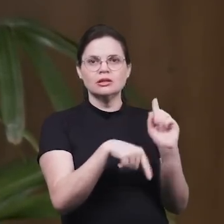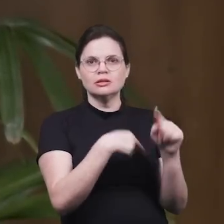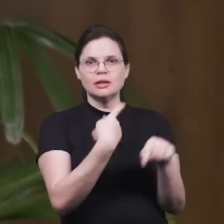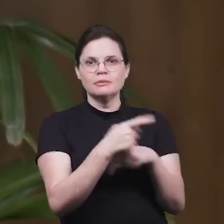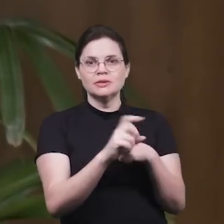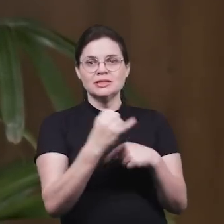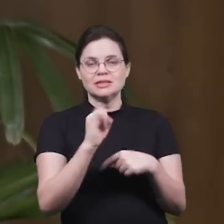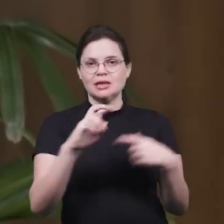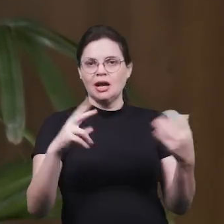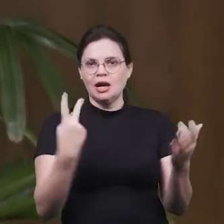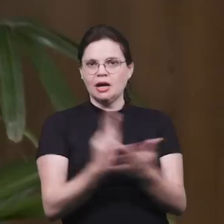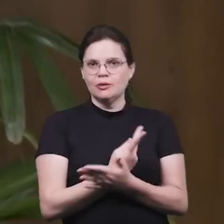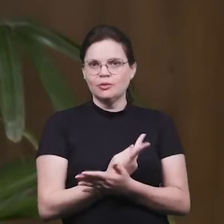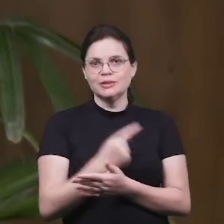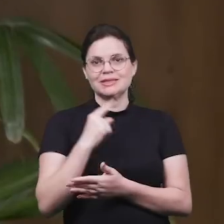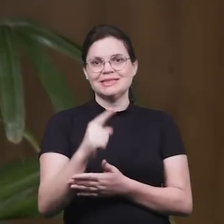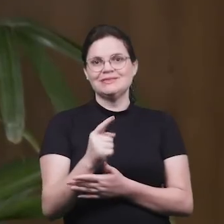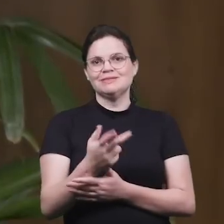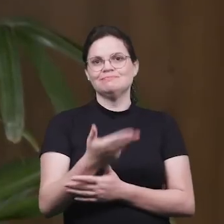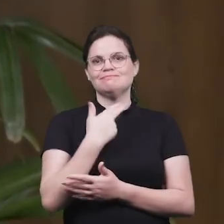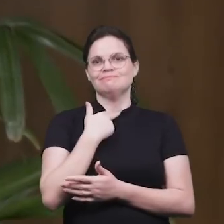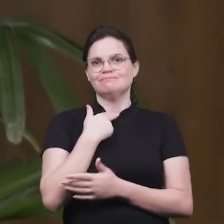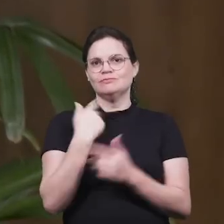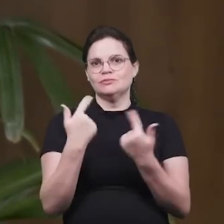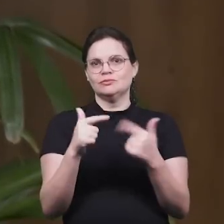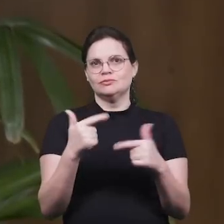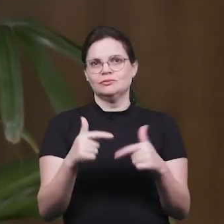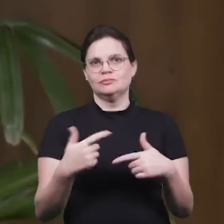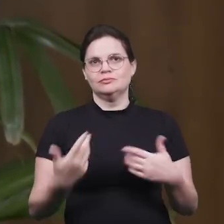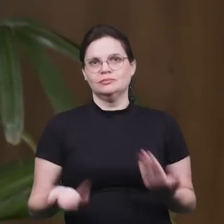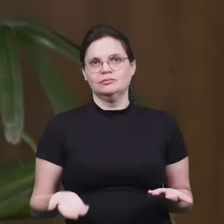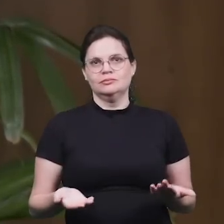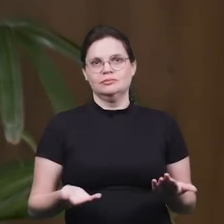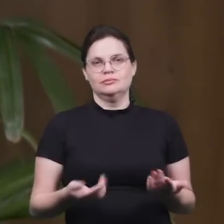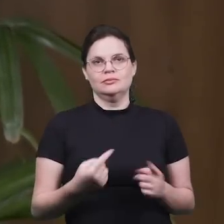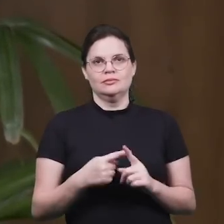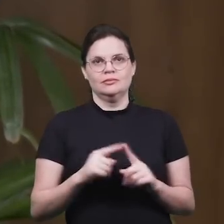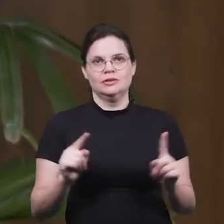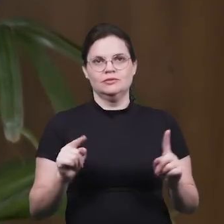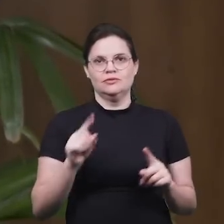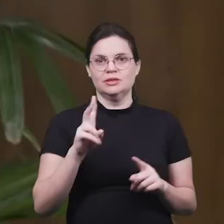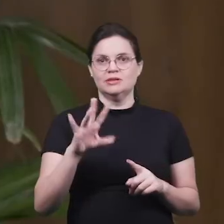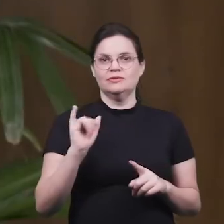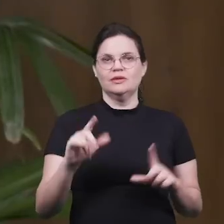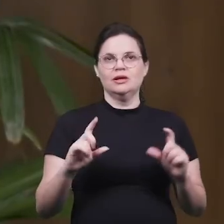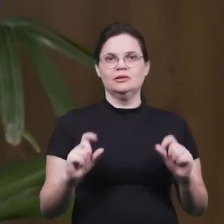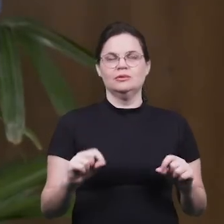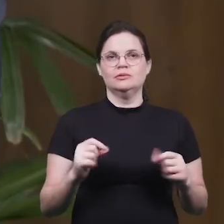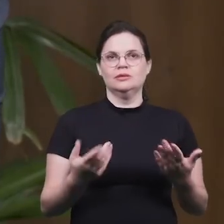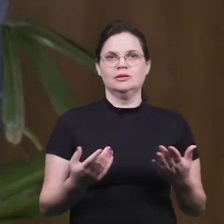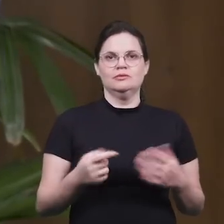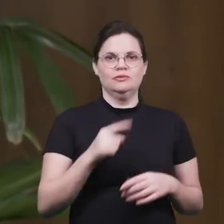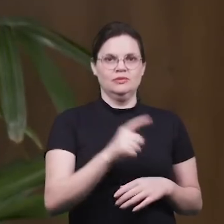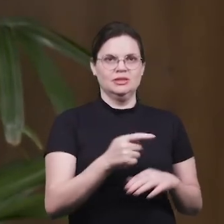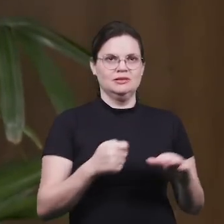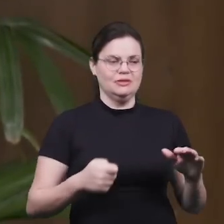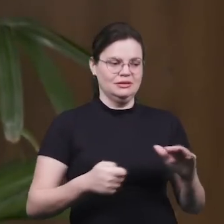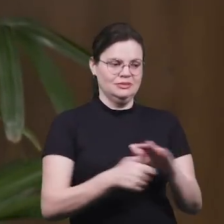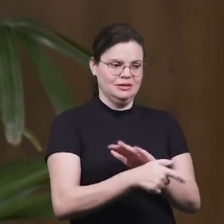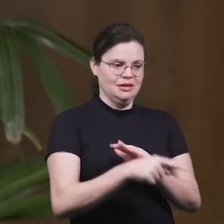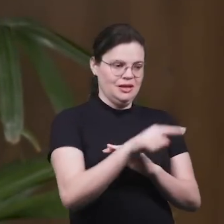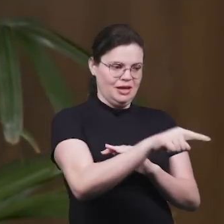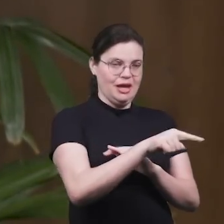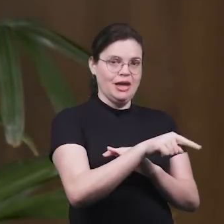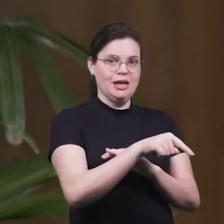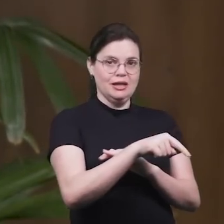ponto quando você, em vez de trabalhar por dinheiro, você investe para o dinheiro trabalhar para